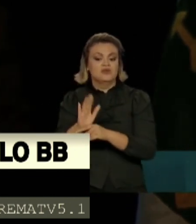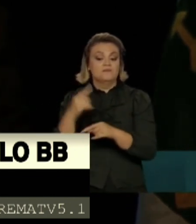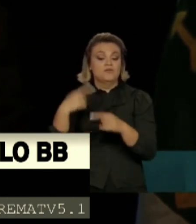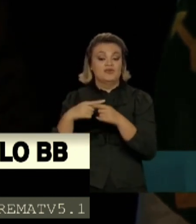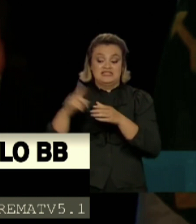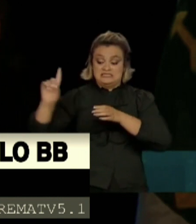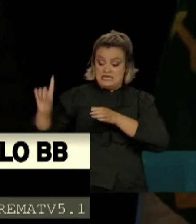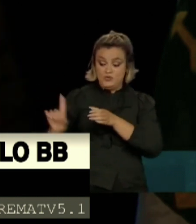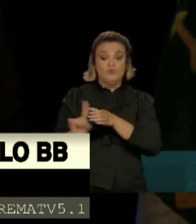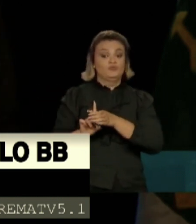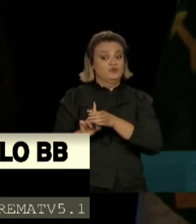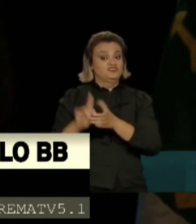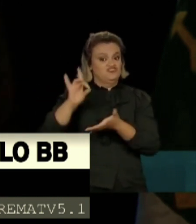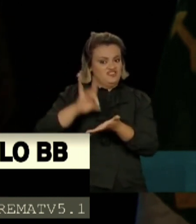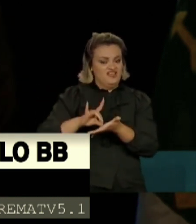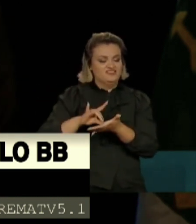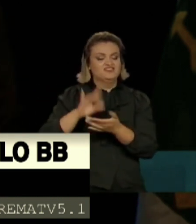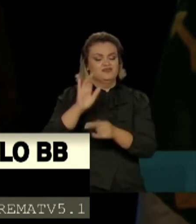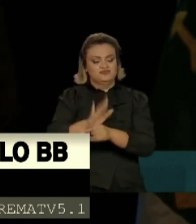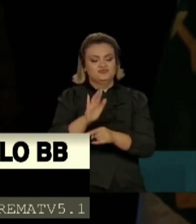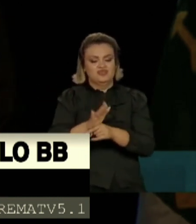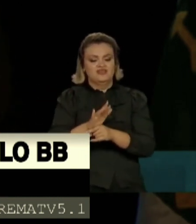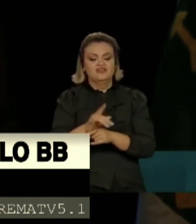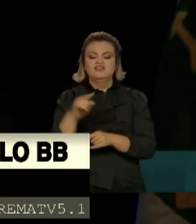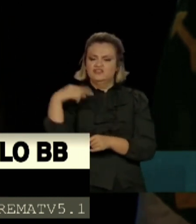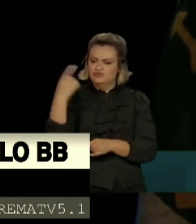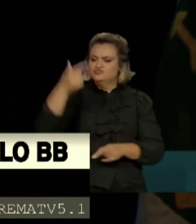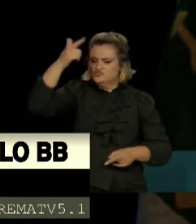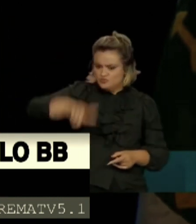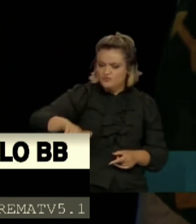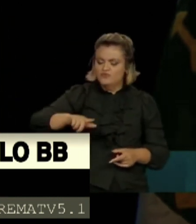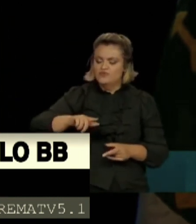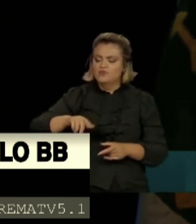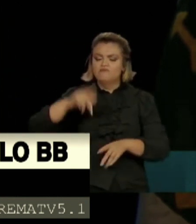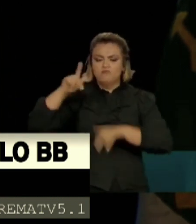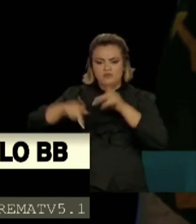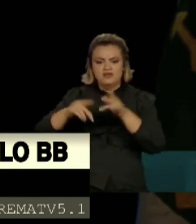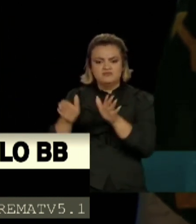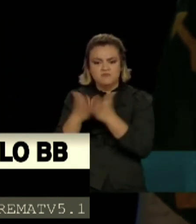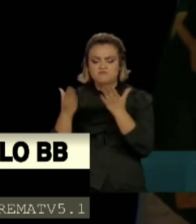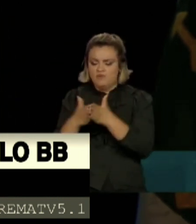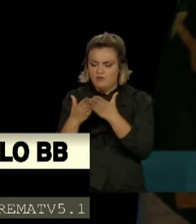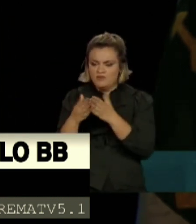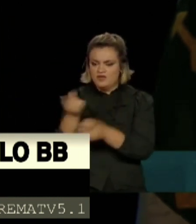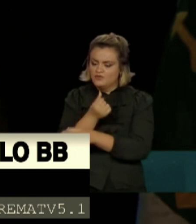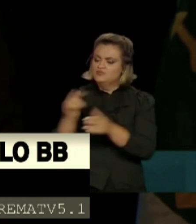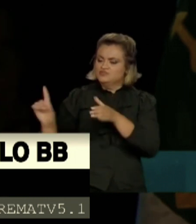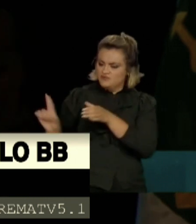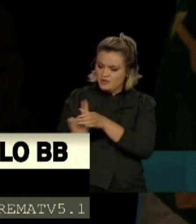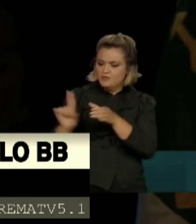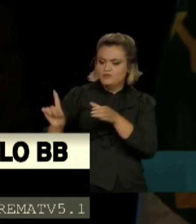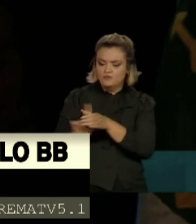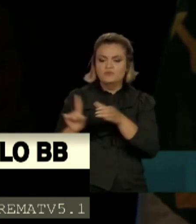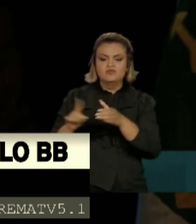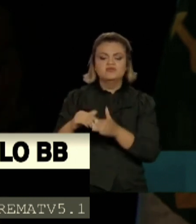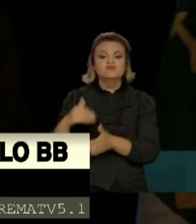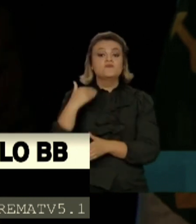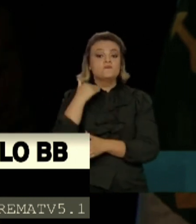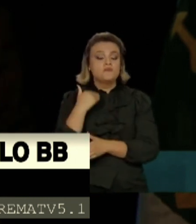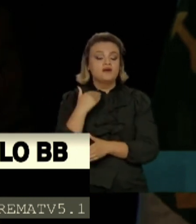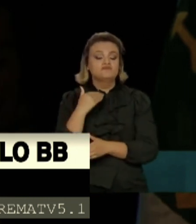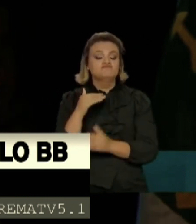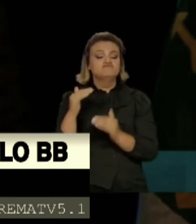é incluído na economia. E nós vamos outra vez incluir o povo pobre na economia e queremos que o Banco do